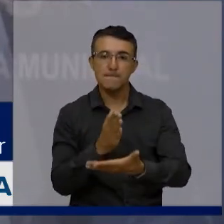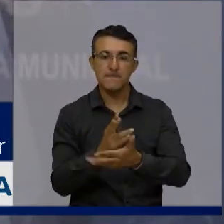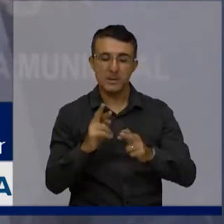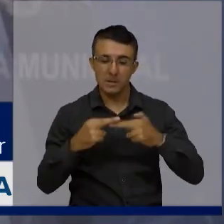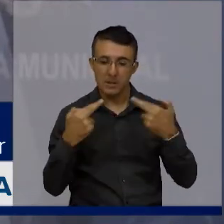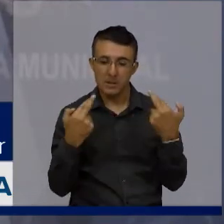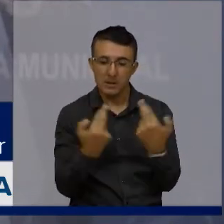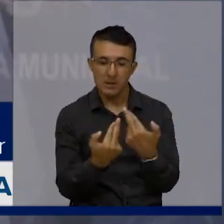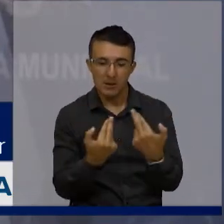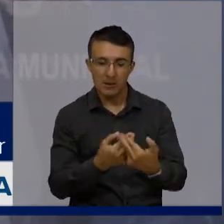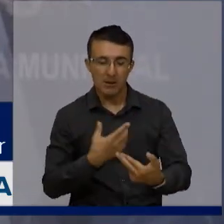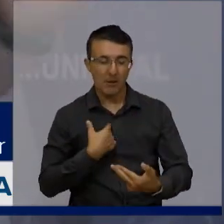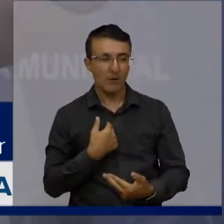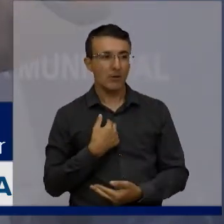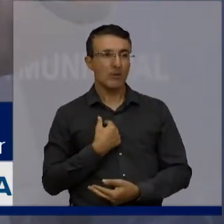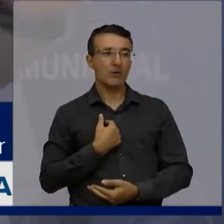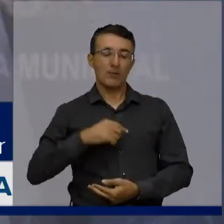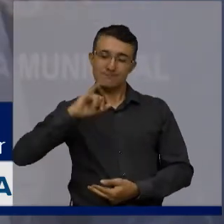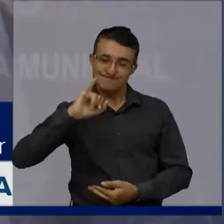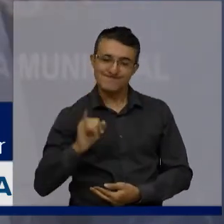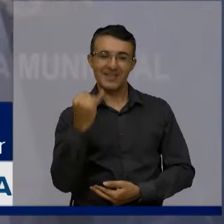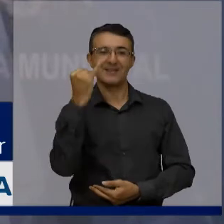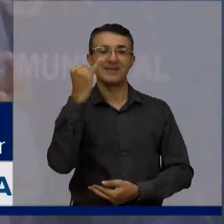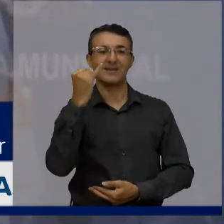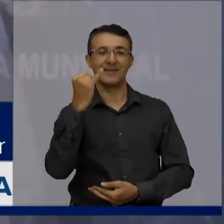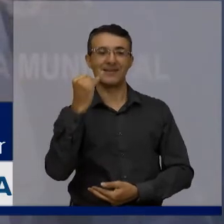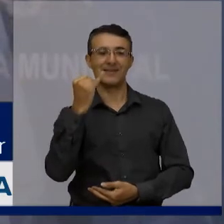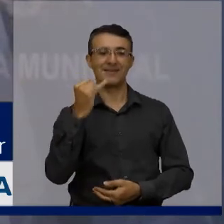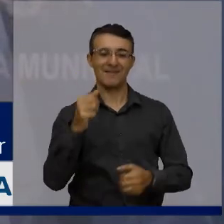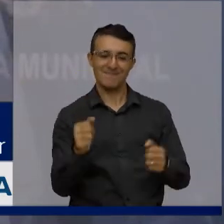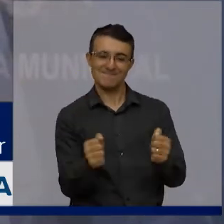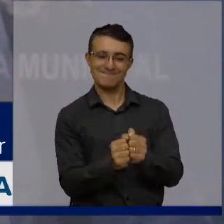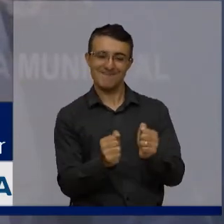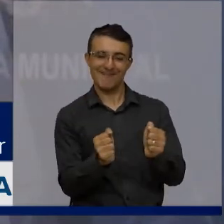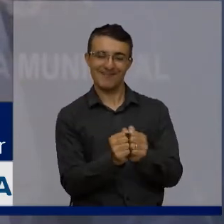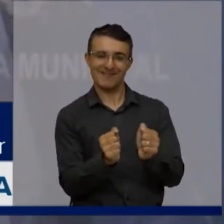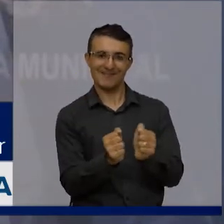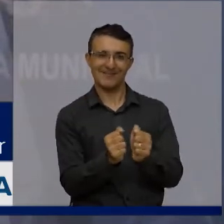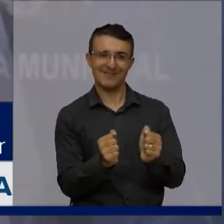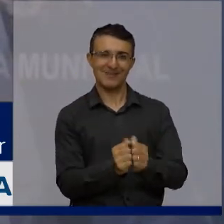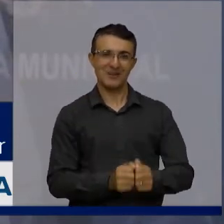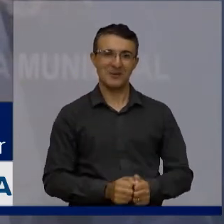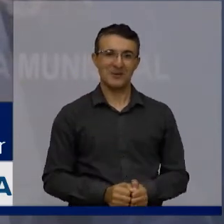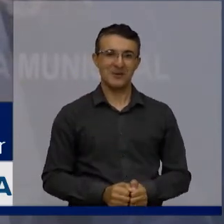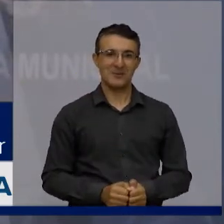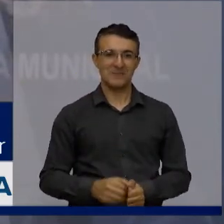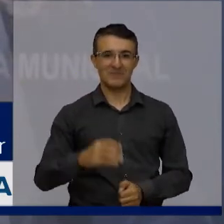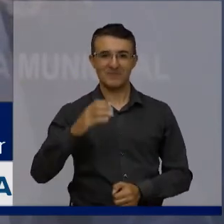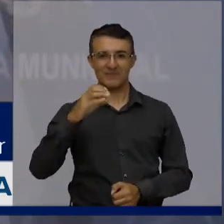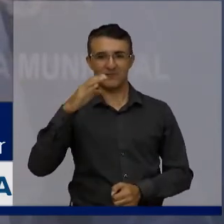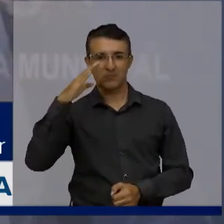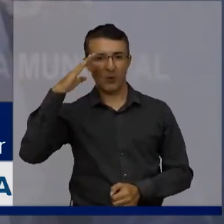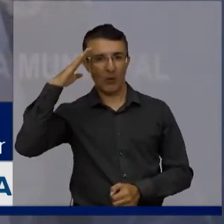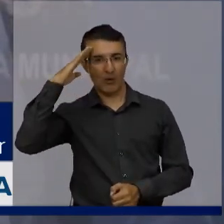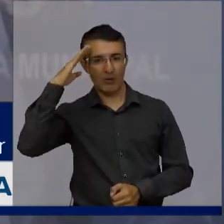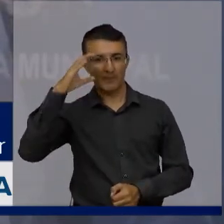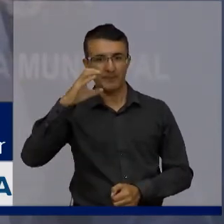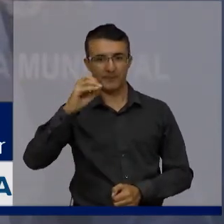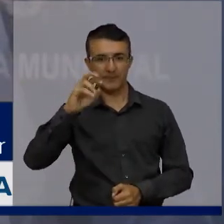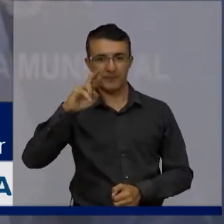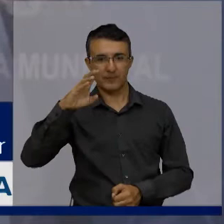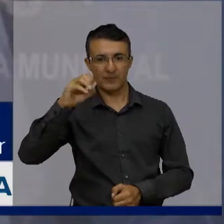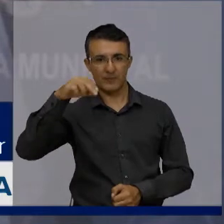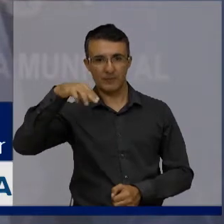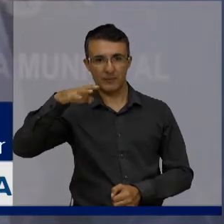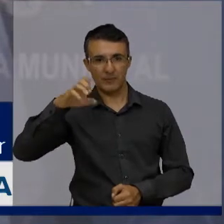na prática no dia a dia no gabinete. Parabéns pela iniciativa, é lógico que tem a nossa assinatura, nosso apoio. É um grande cidadão que fez